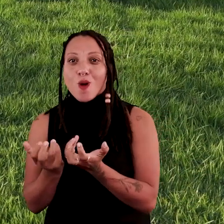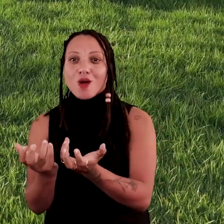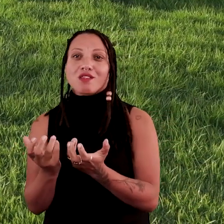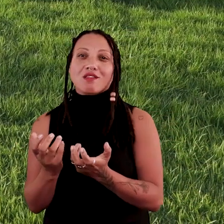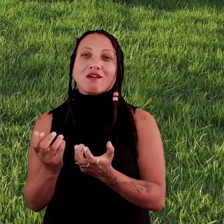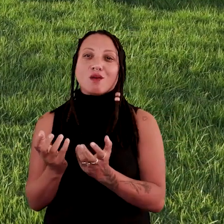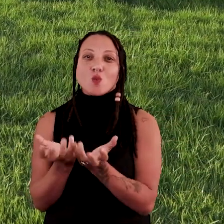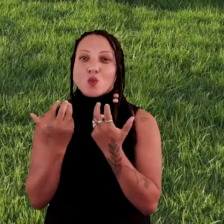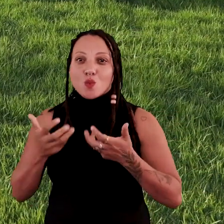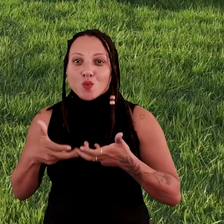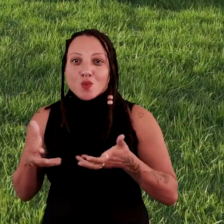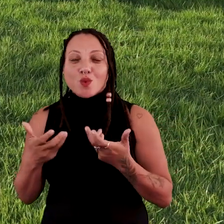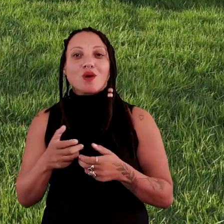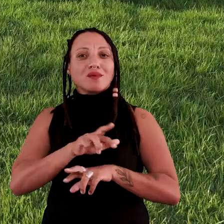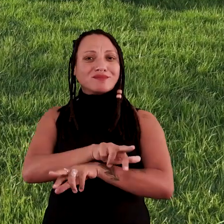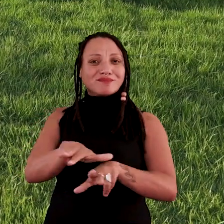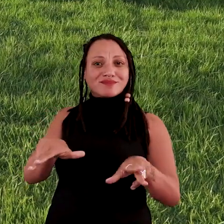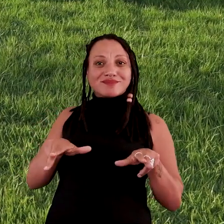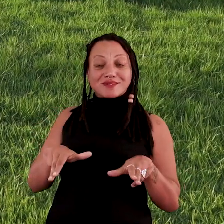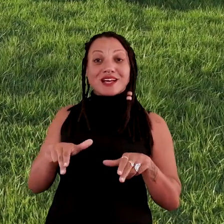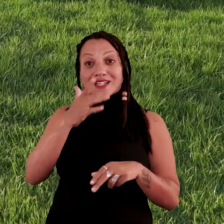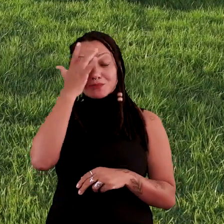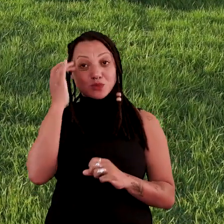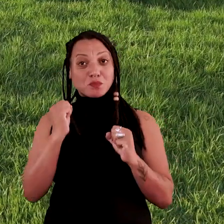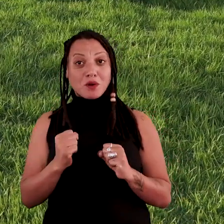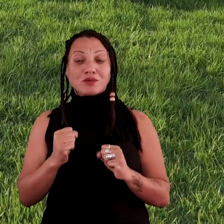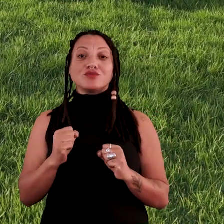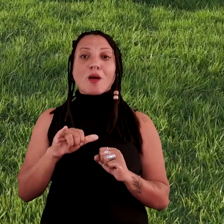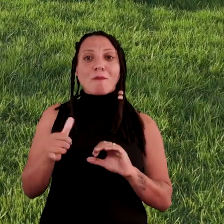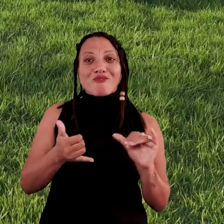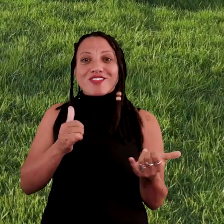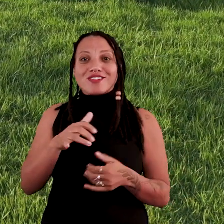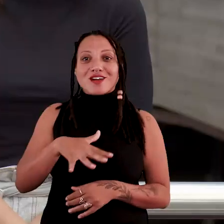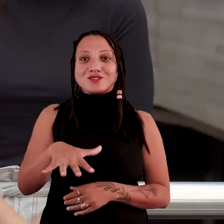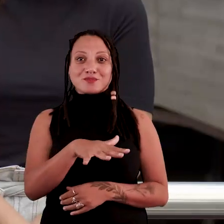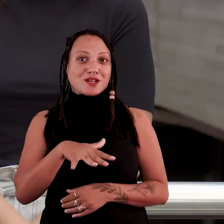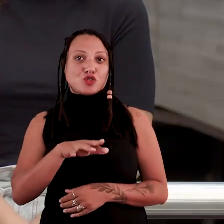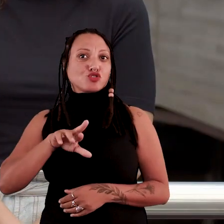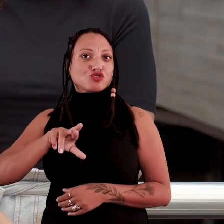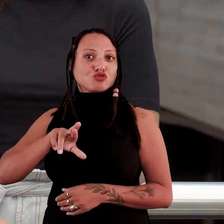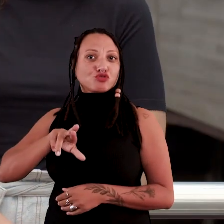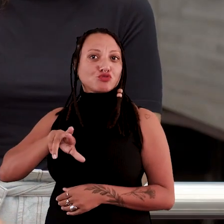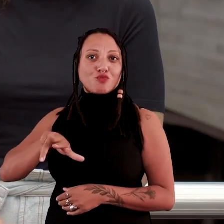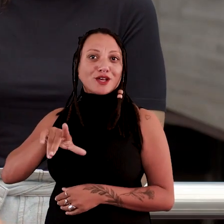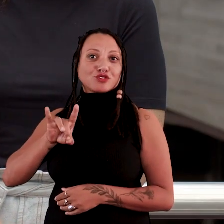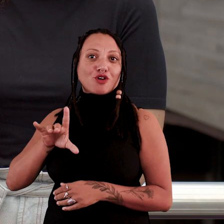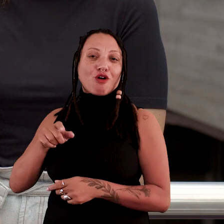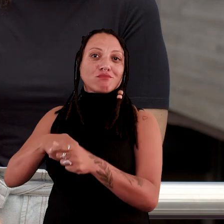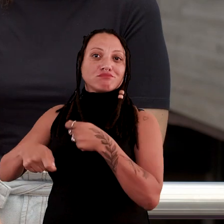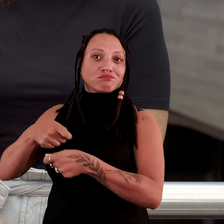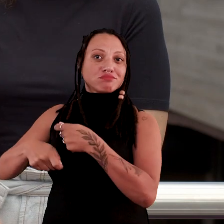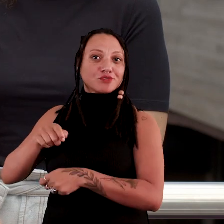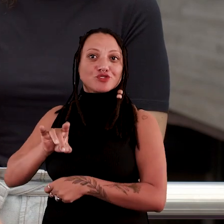local. Acho que é importante destacar que esse trabalho teve uma participação social relevante, tanto na escuta e entendimento de quem eram as pessoas